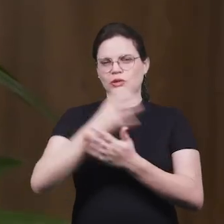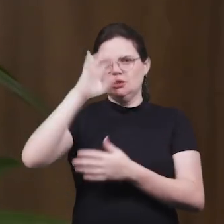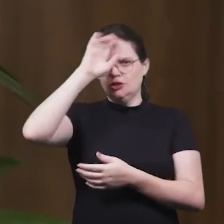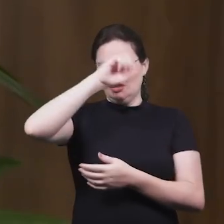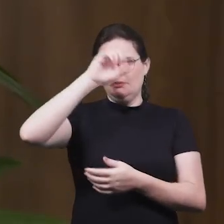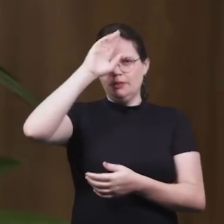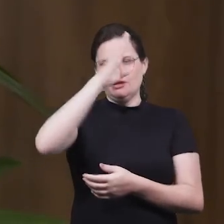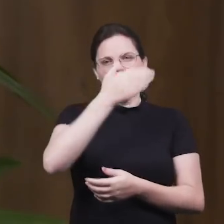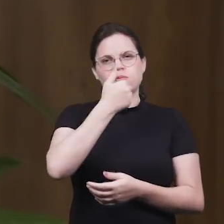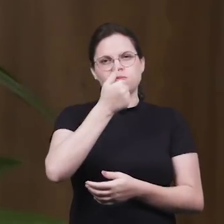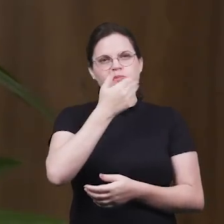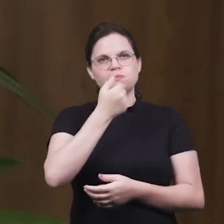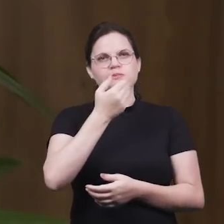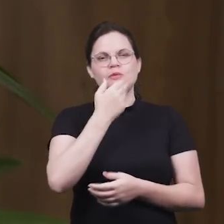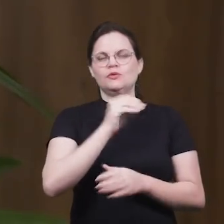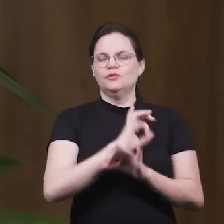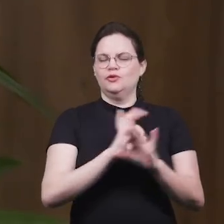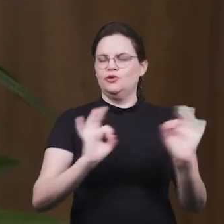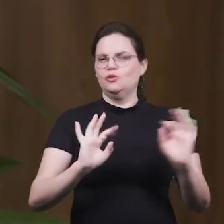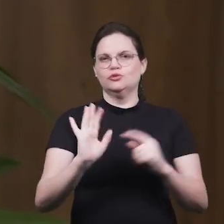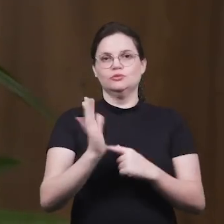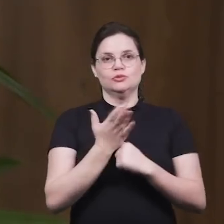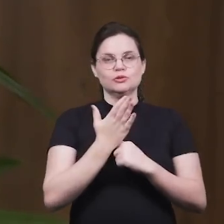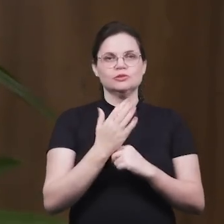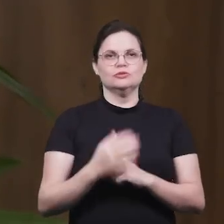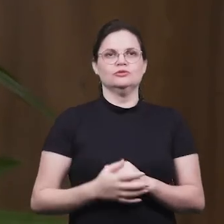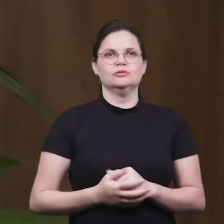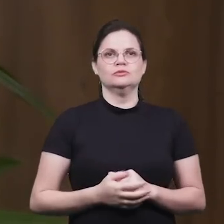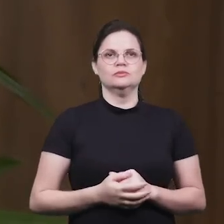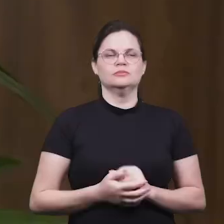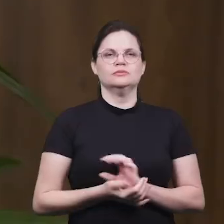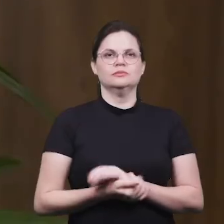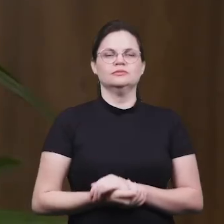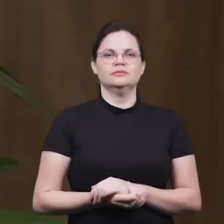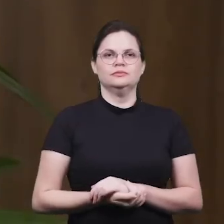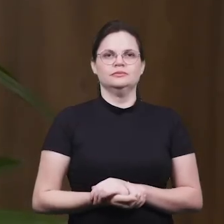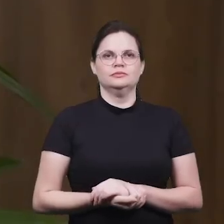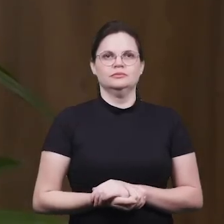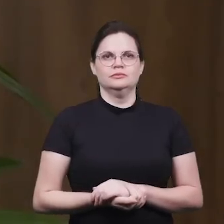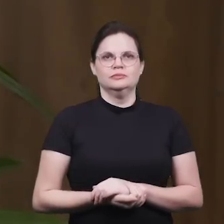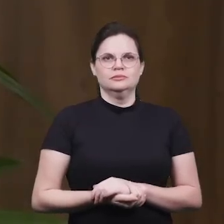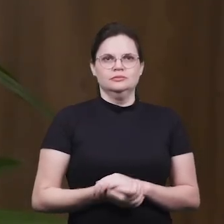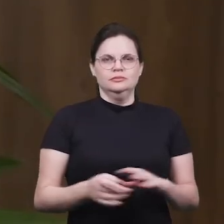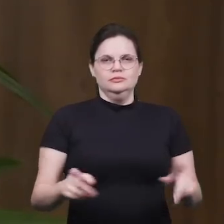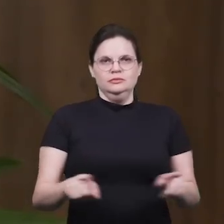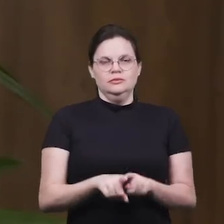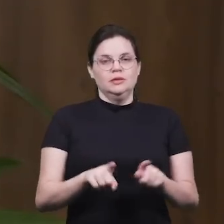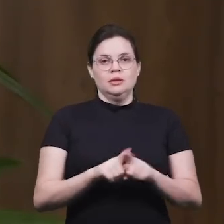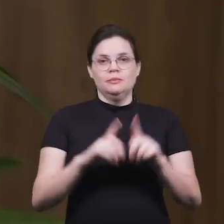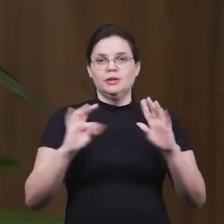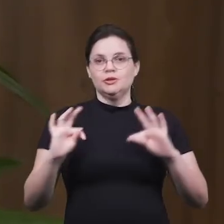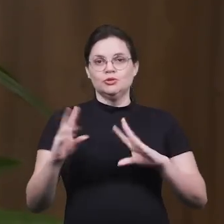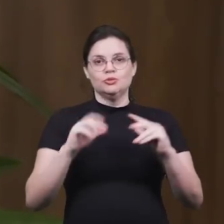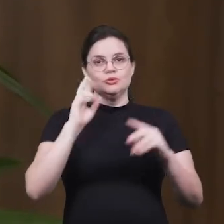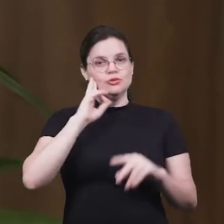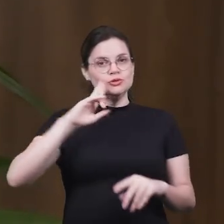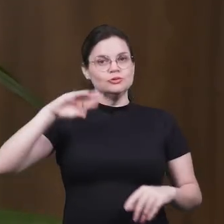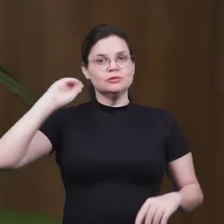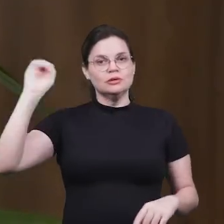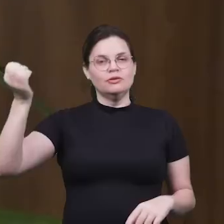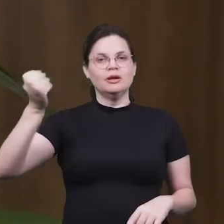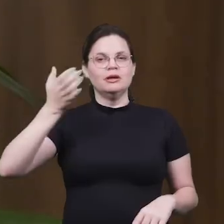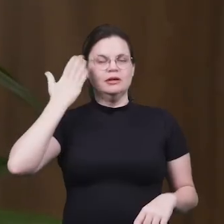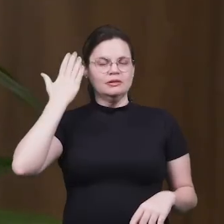aprender, isso facilita muito. Então eu encorajarei, além daquilo que o Senhor tinha